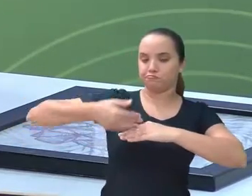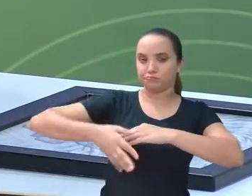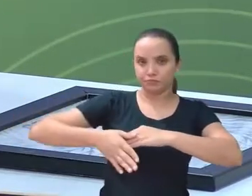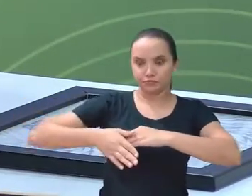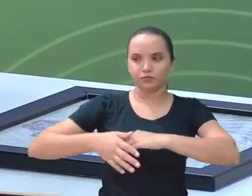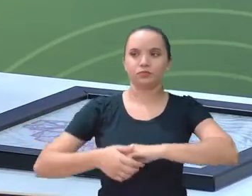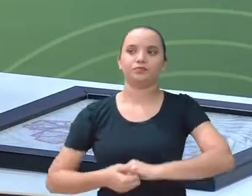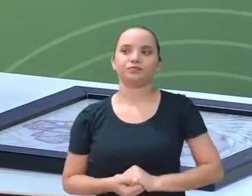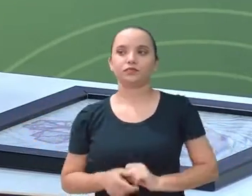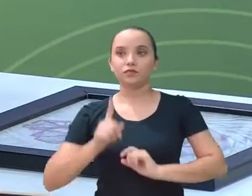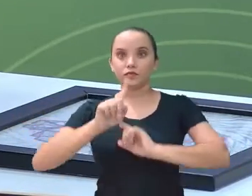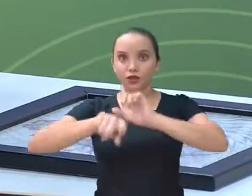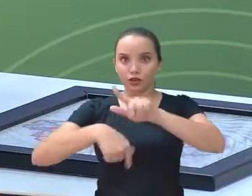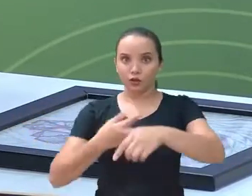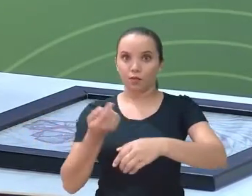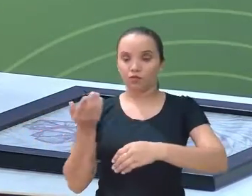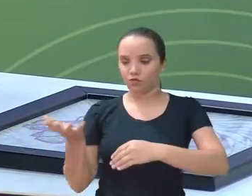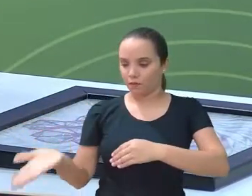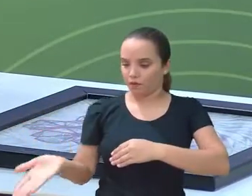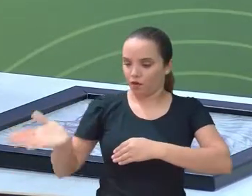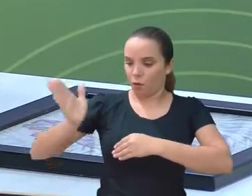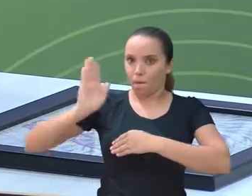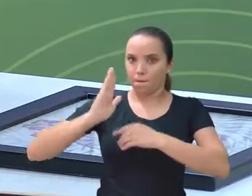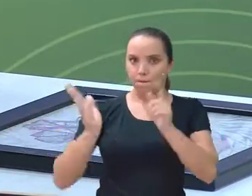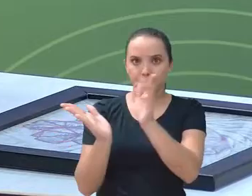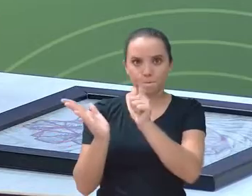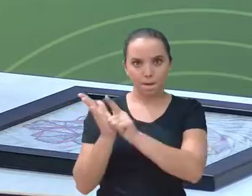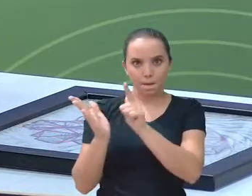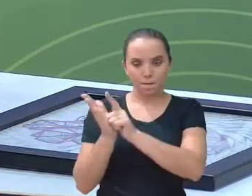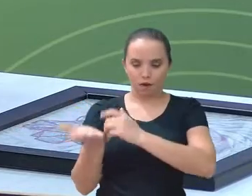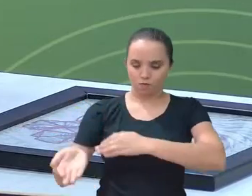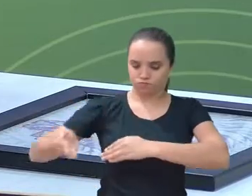tinta. Depois você coloca o papel,